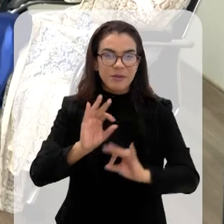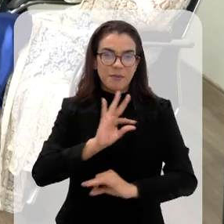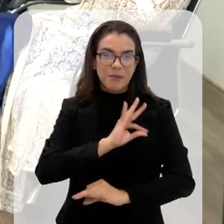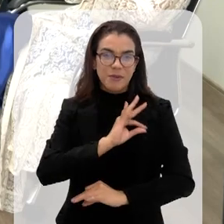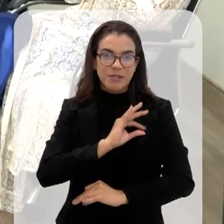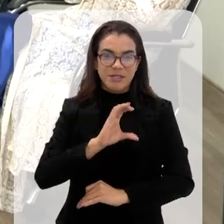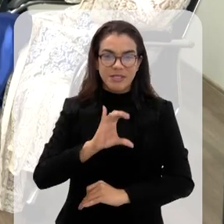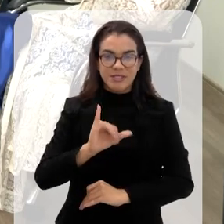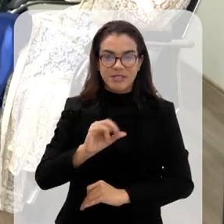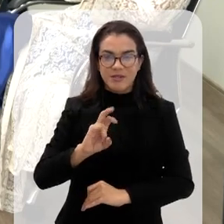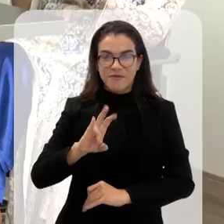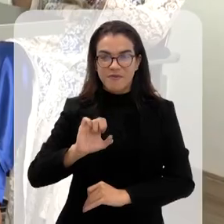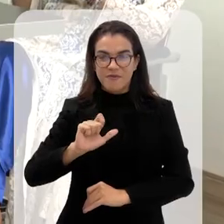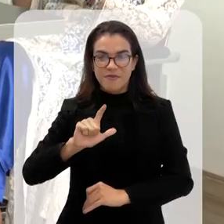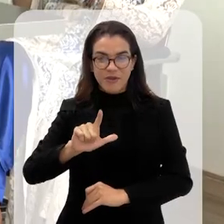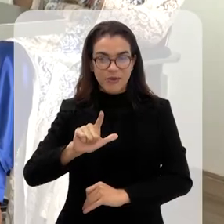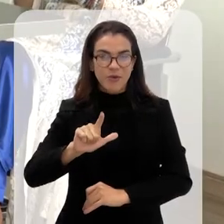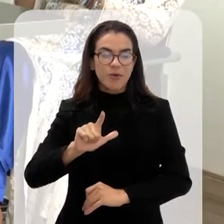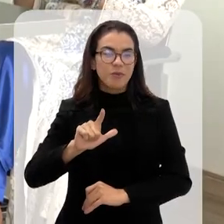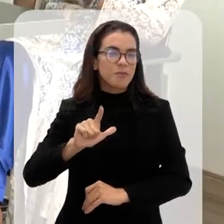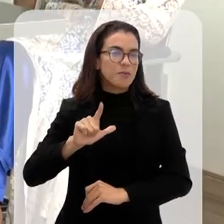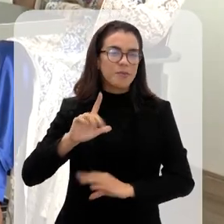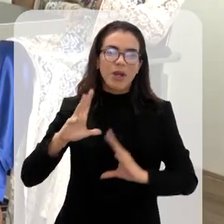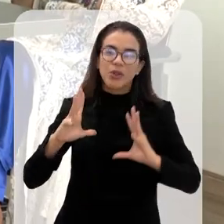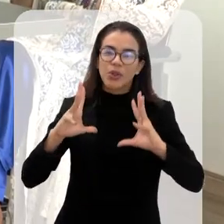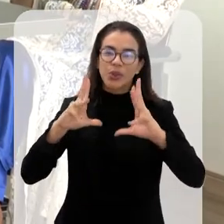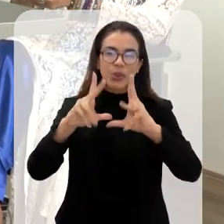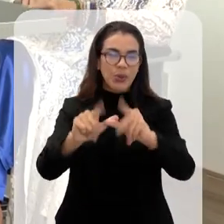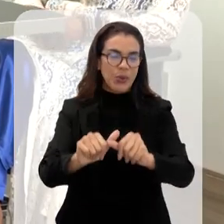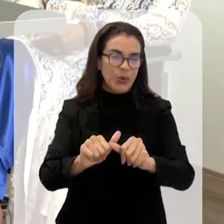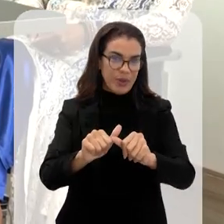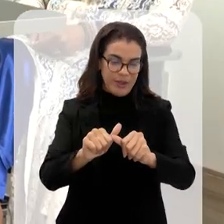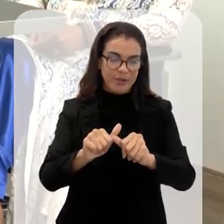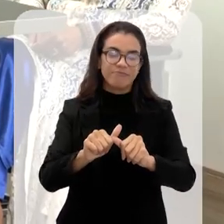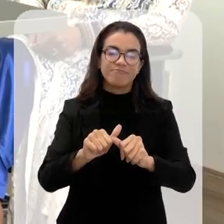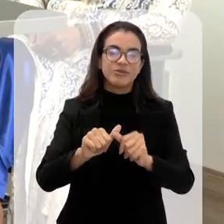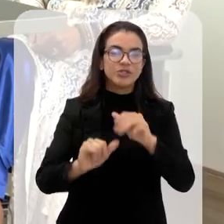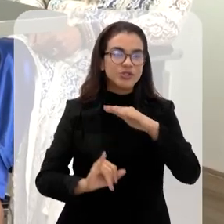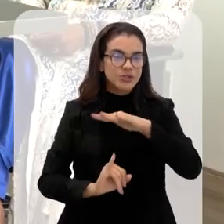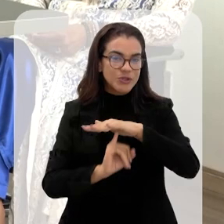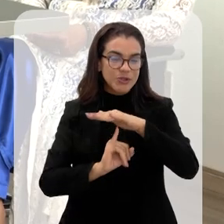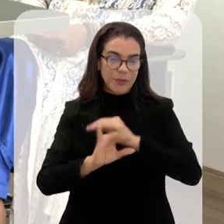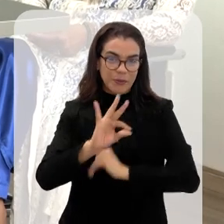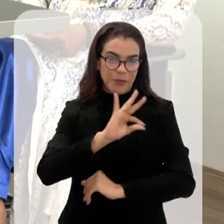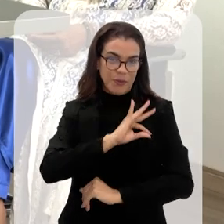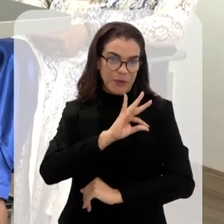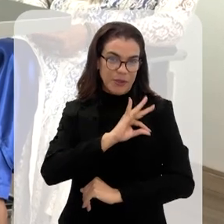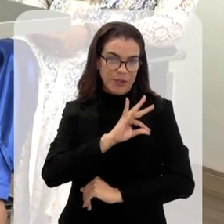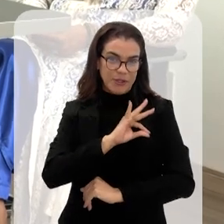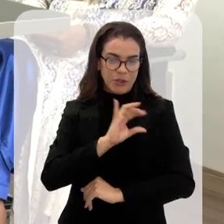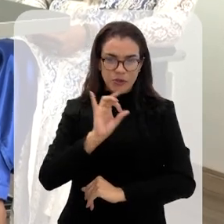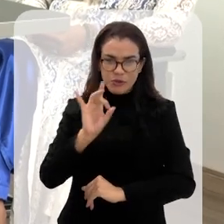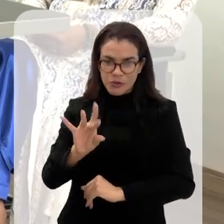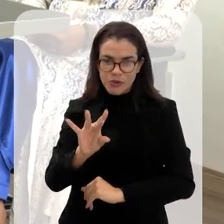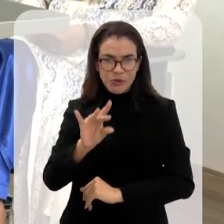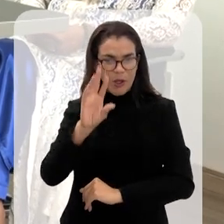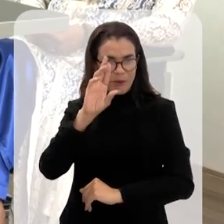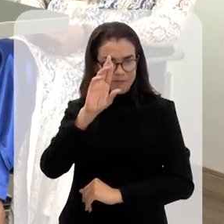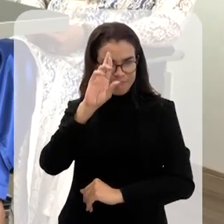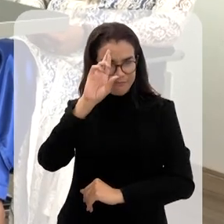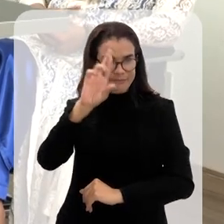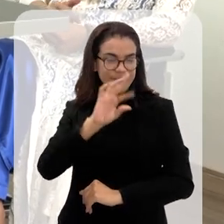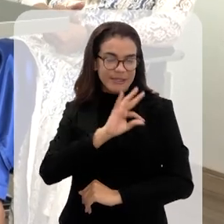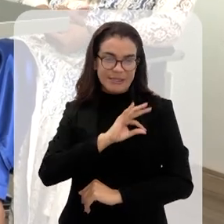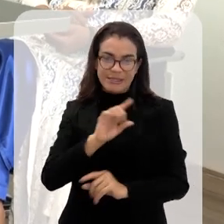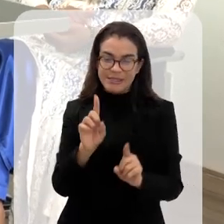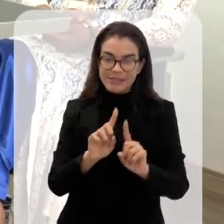um planejamento da Polícia Civil de levar isso para toda a corporação, toda a instituição polícia, não só para as